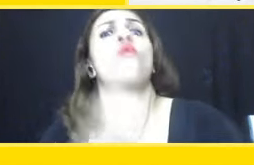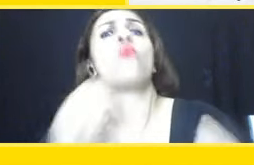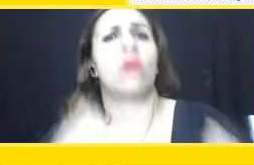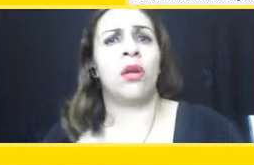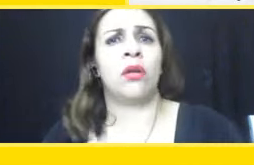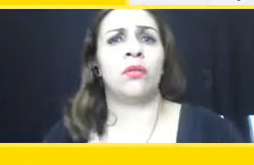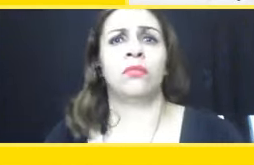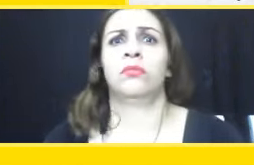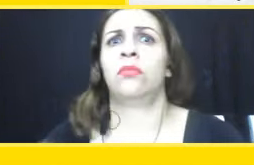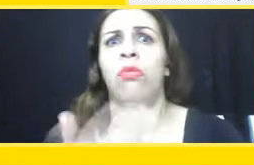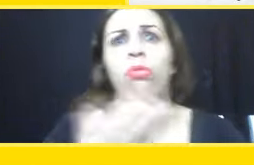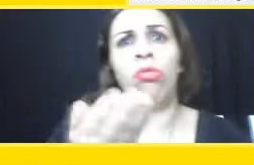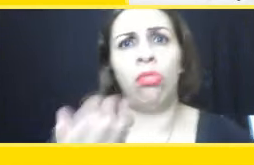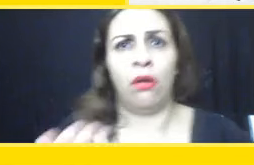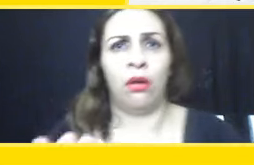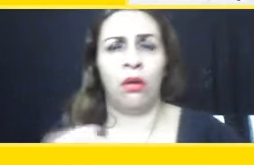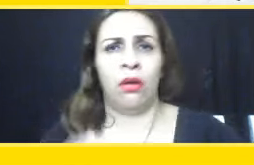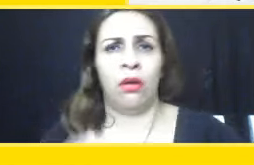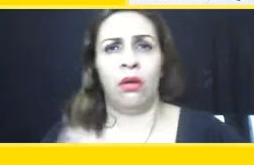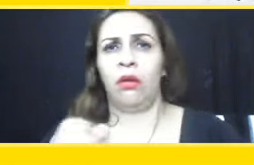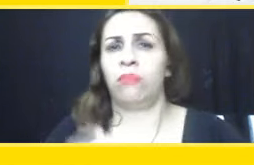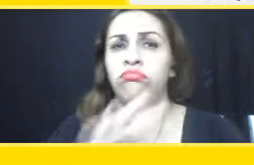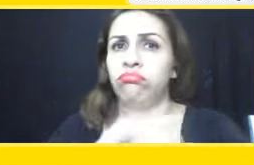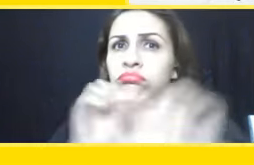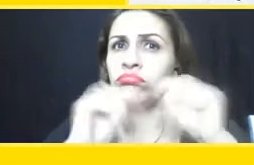uma outra pandemia, que é a pandemia da fome.